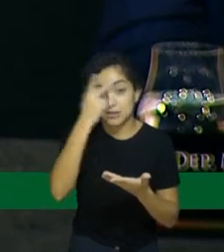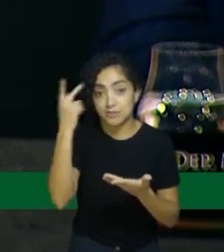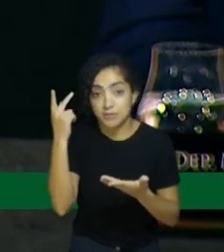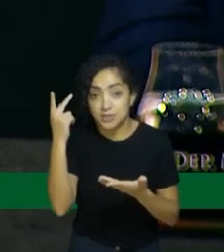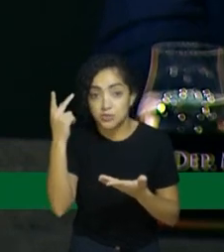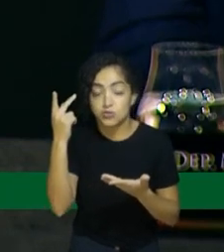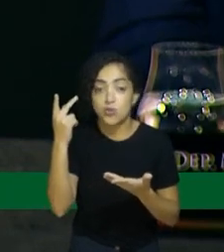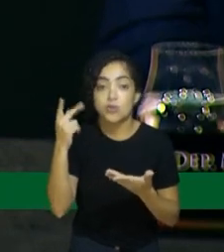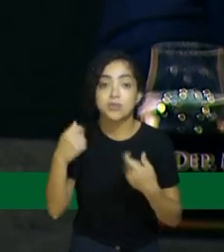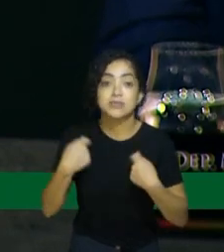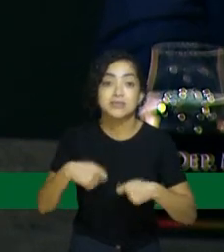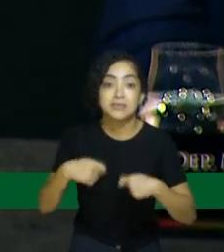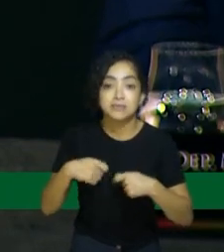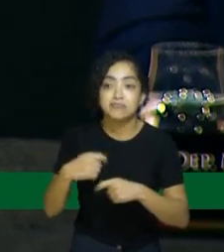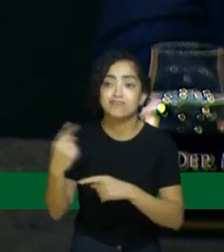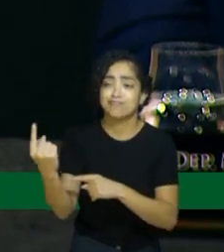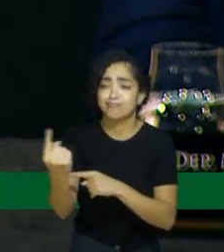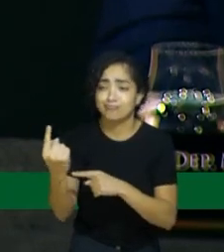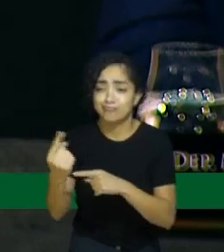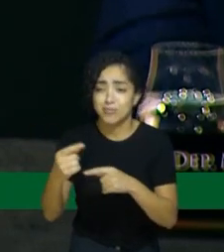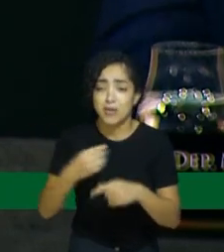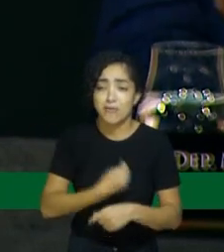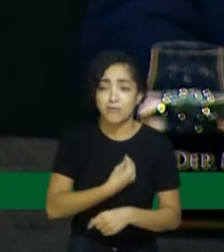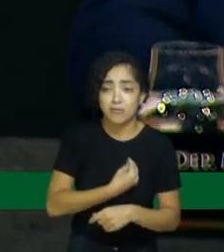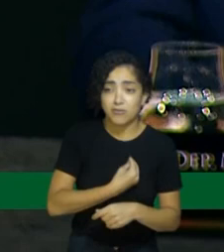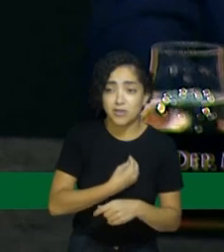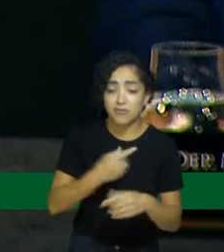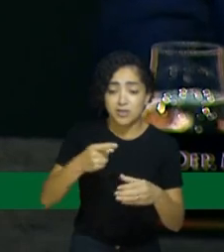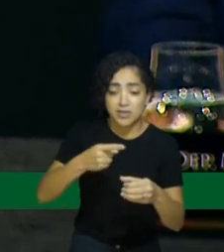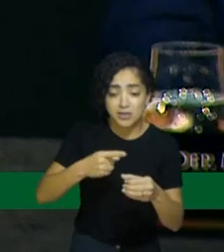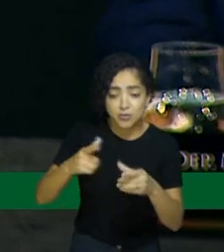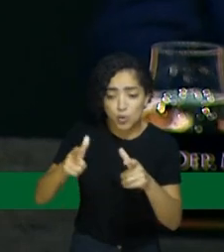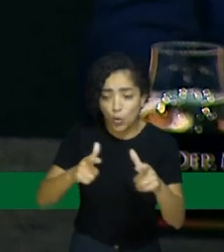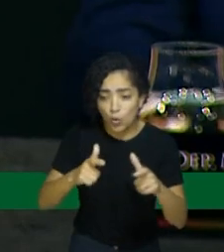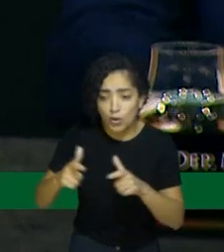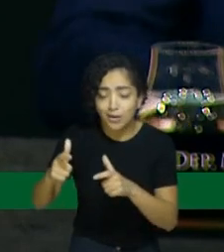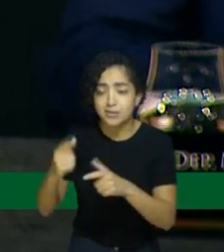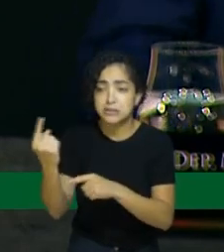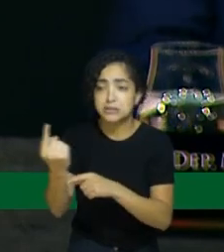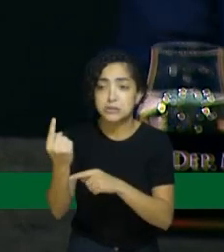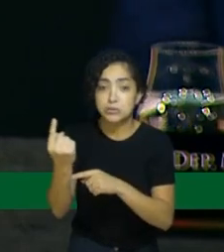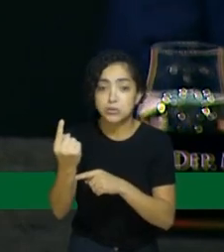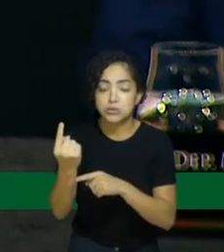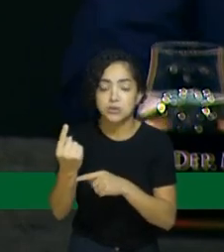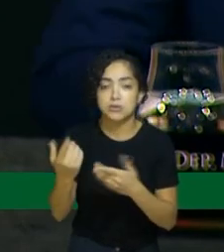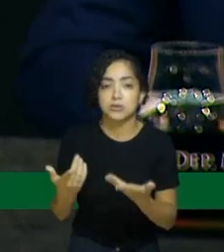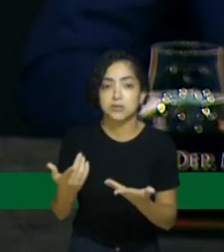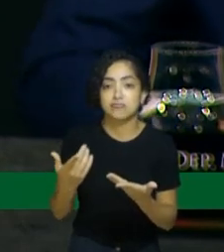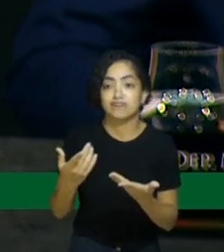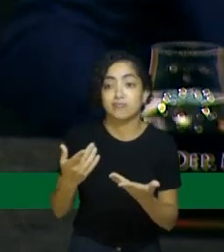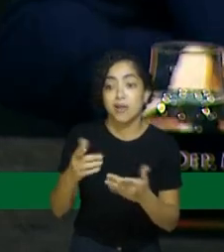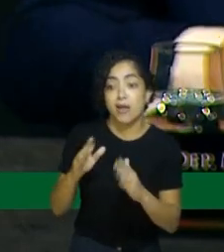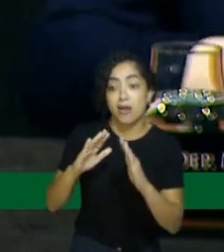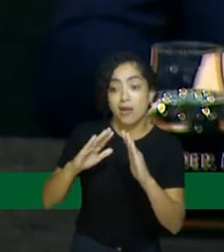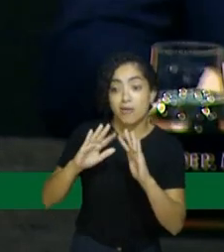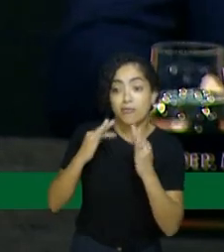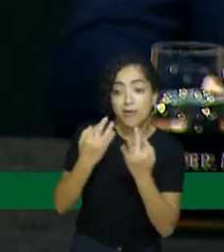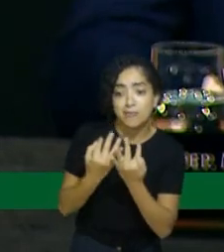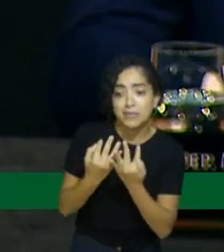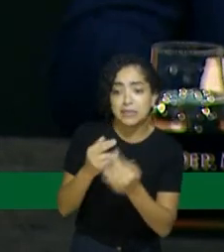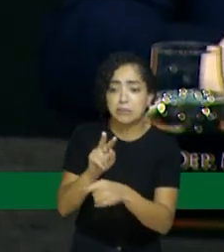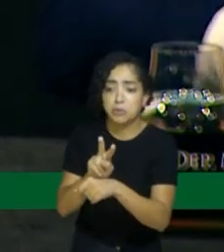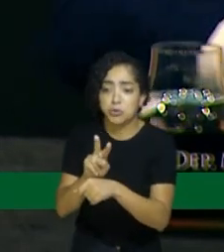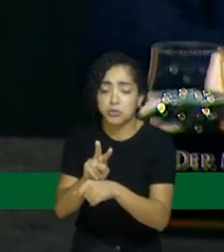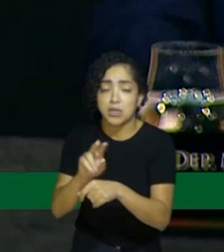praticamente isoladas isoladas mesmo os pais protegem ou os pais